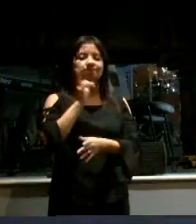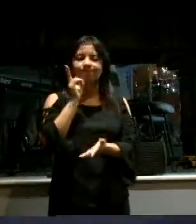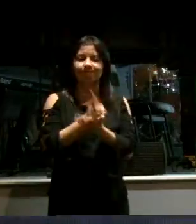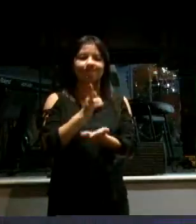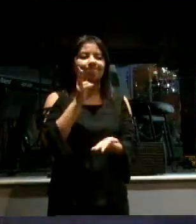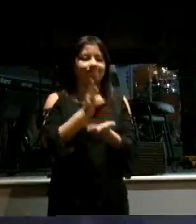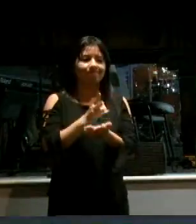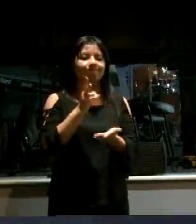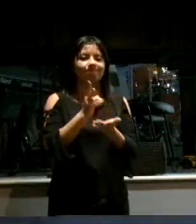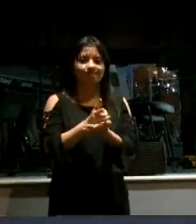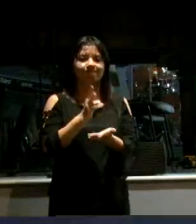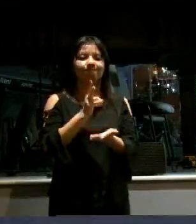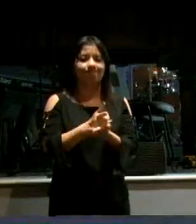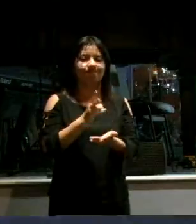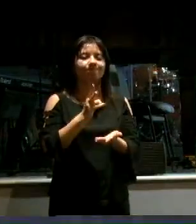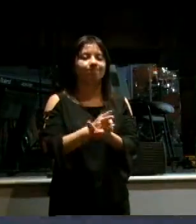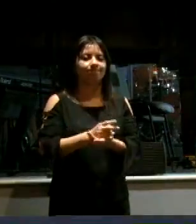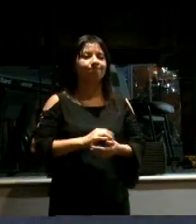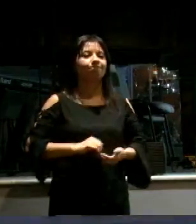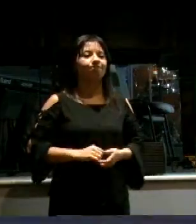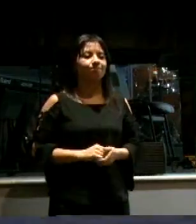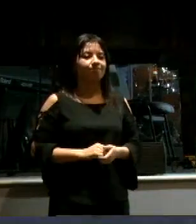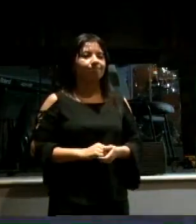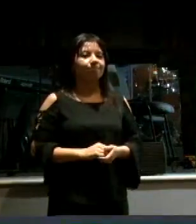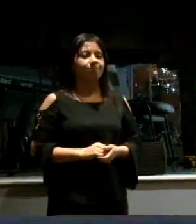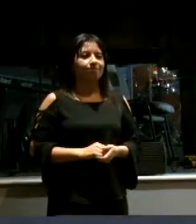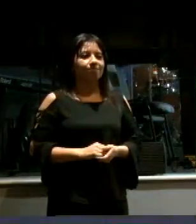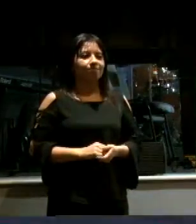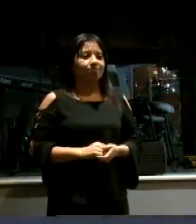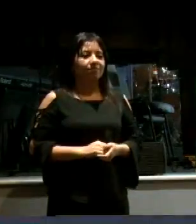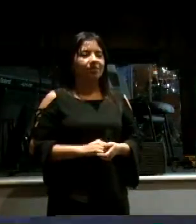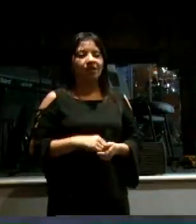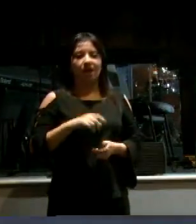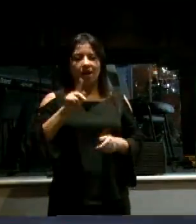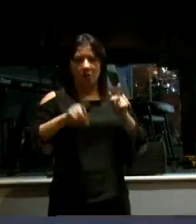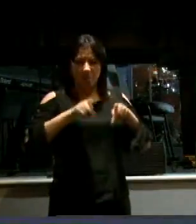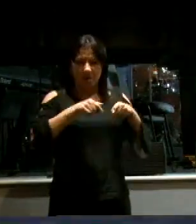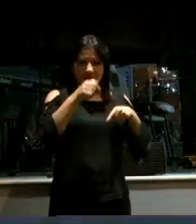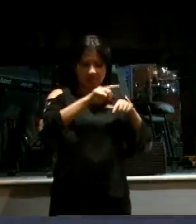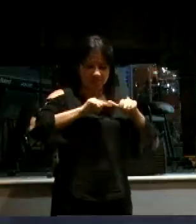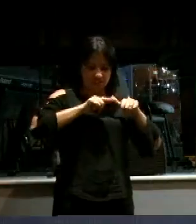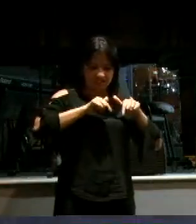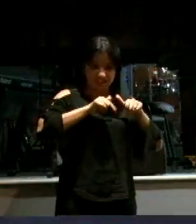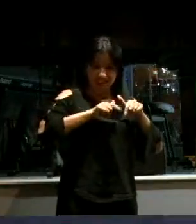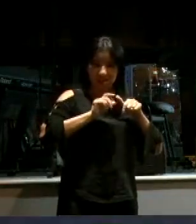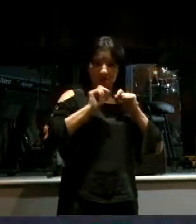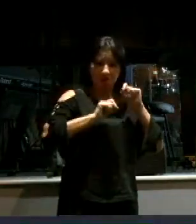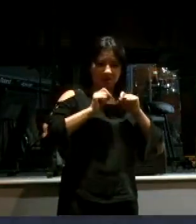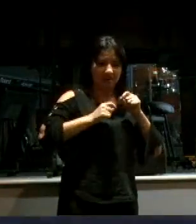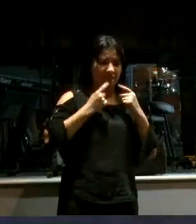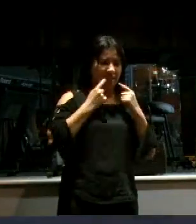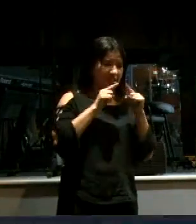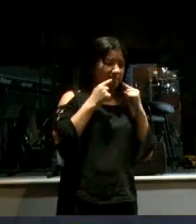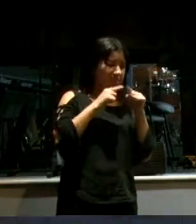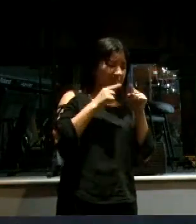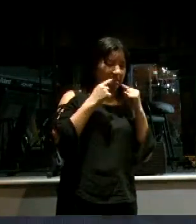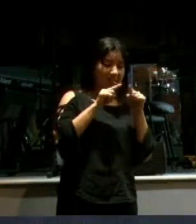Queridos, o povo murmurou porque não tinha ainda este